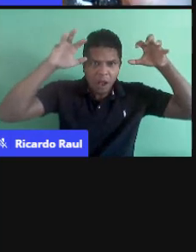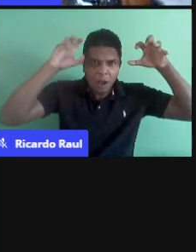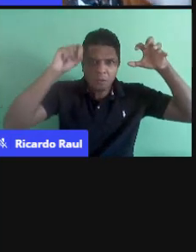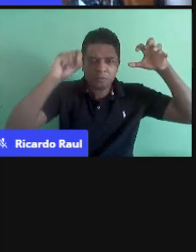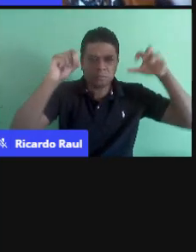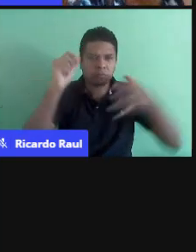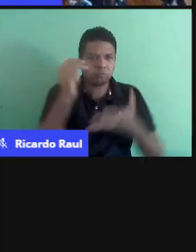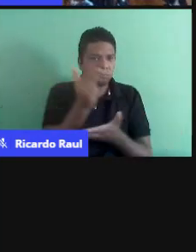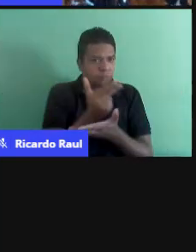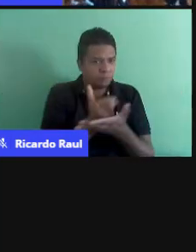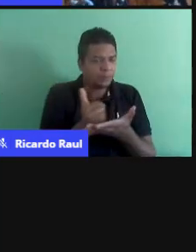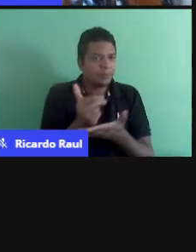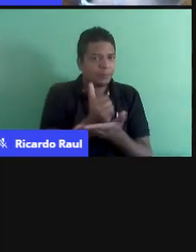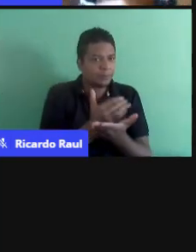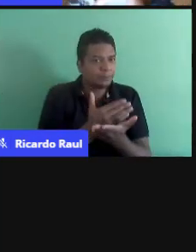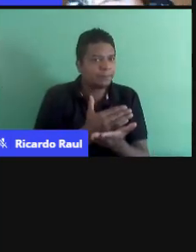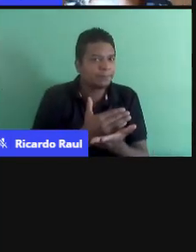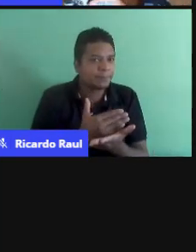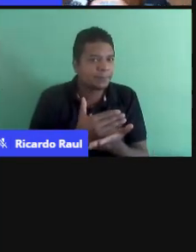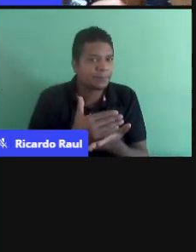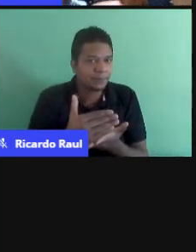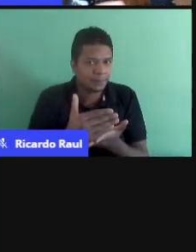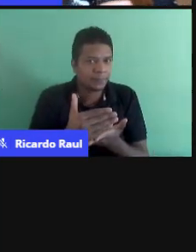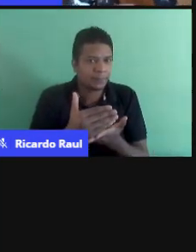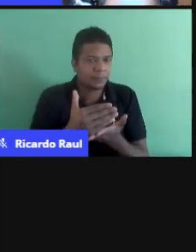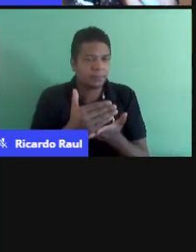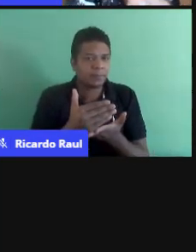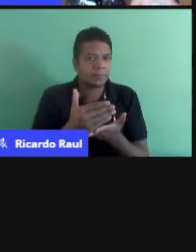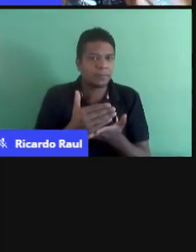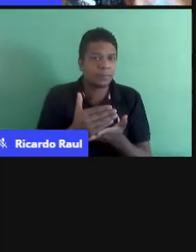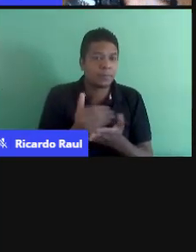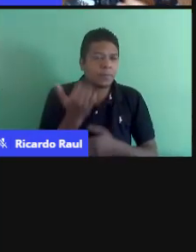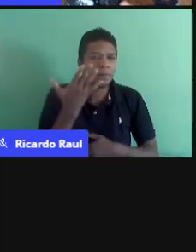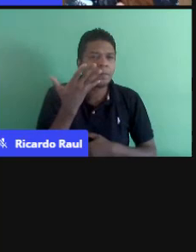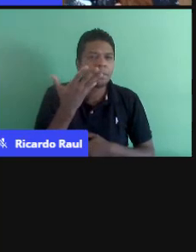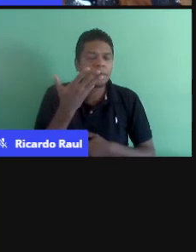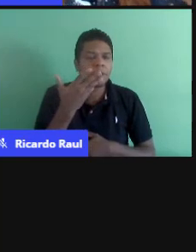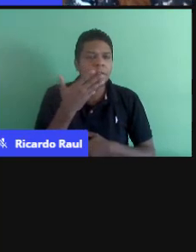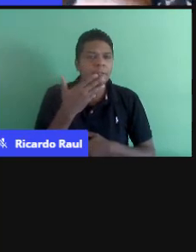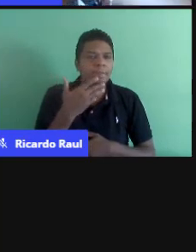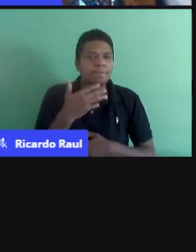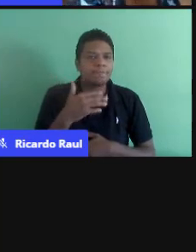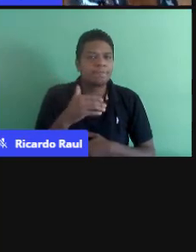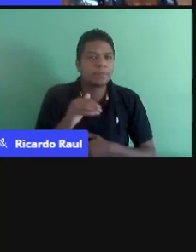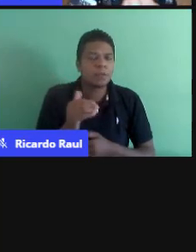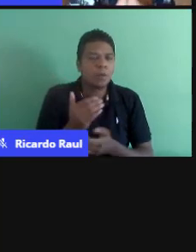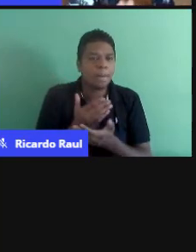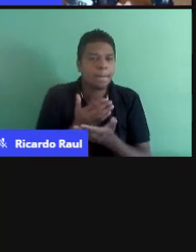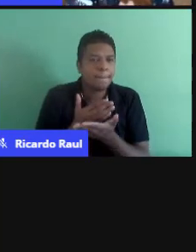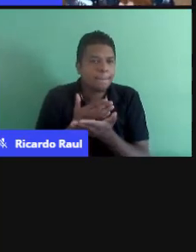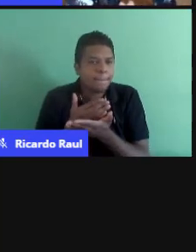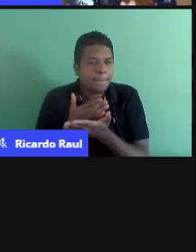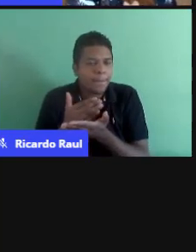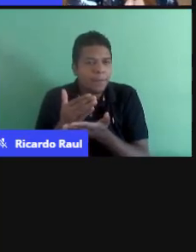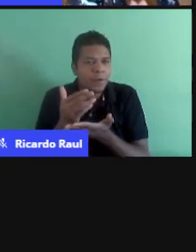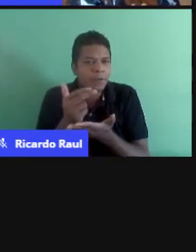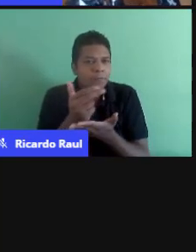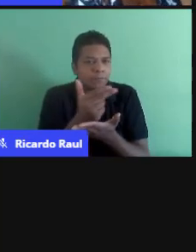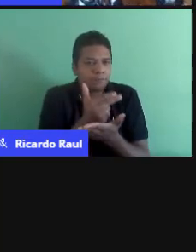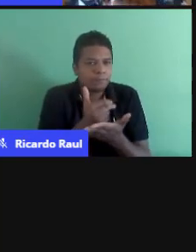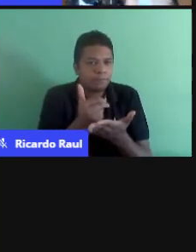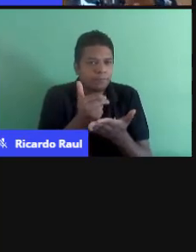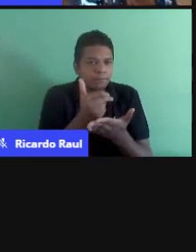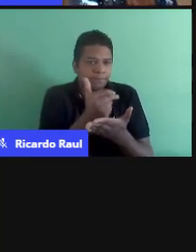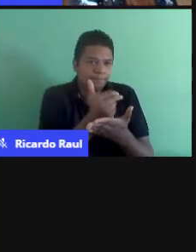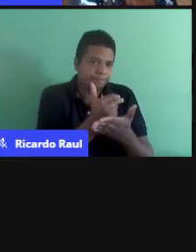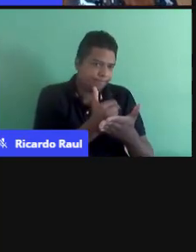A partir daí, segundo essa autora, a criança ela vai, quando ela começar a desenhar,